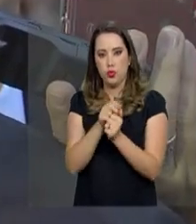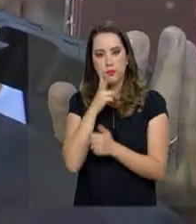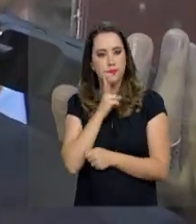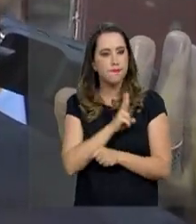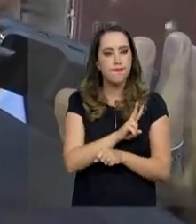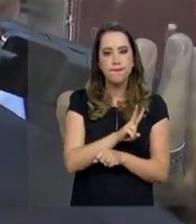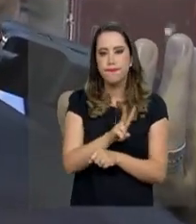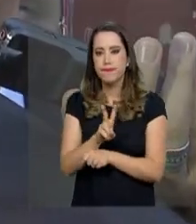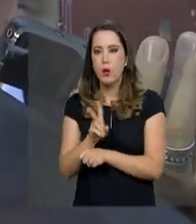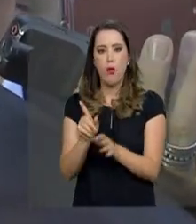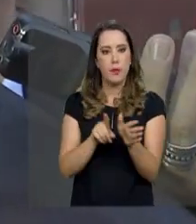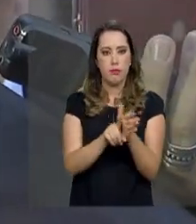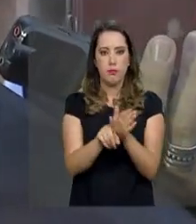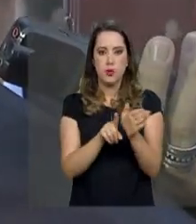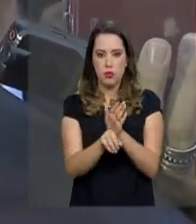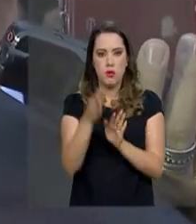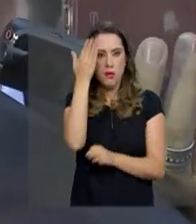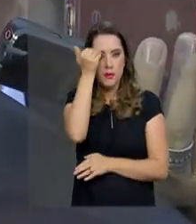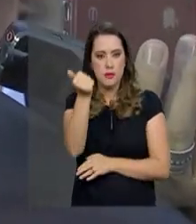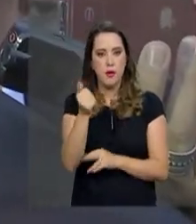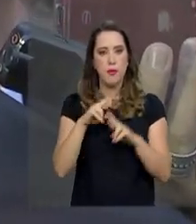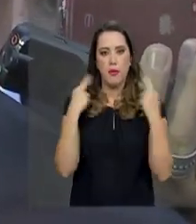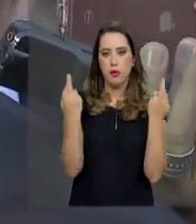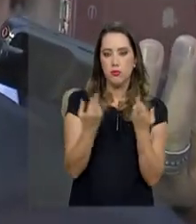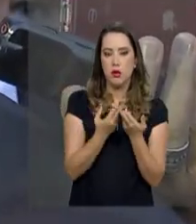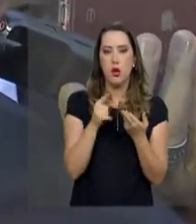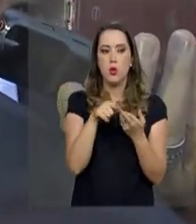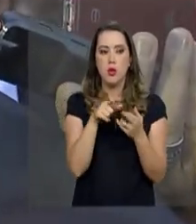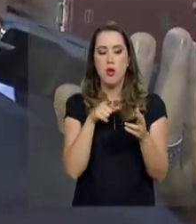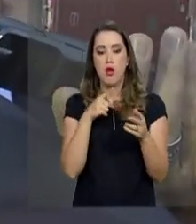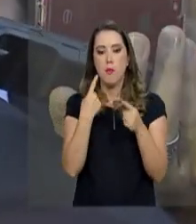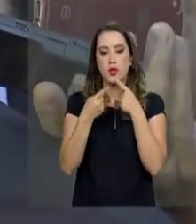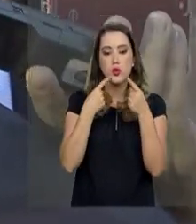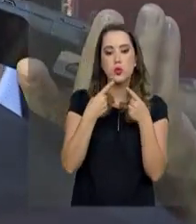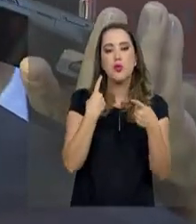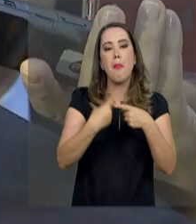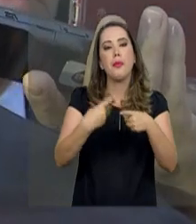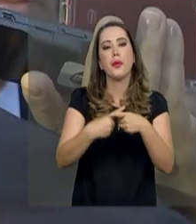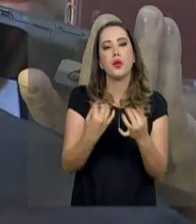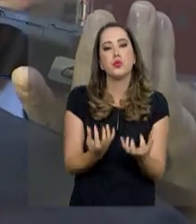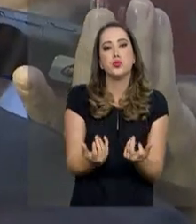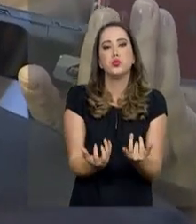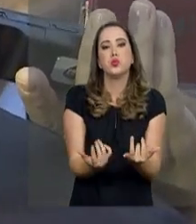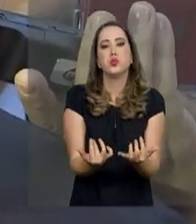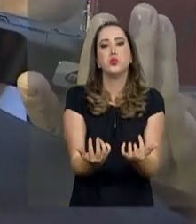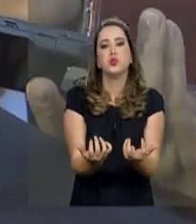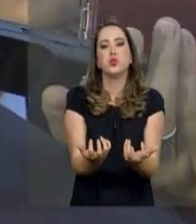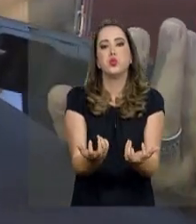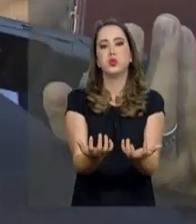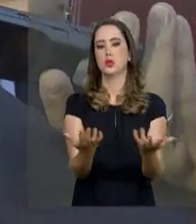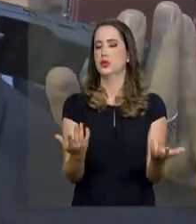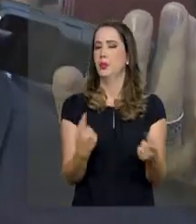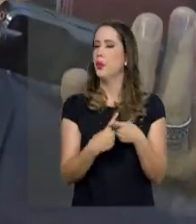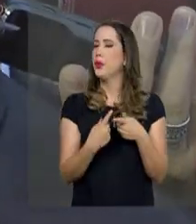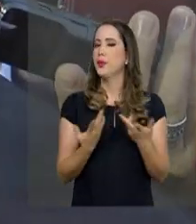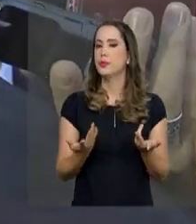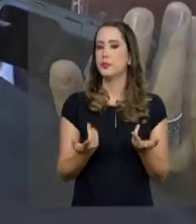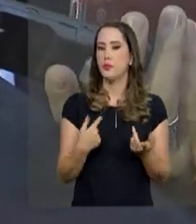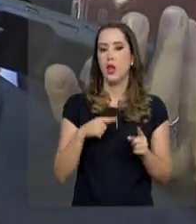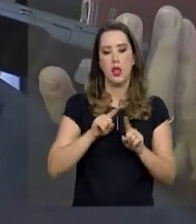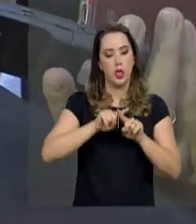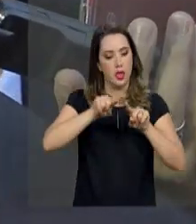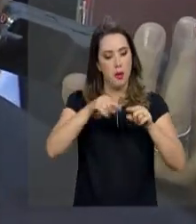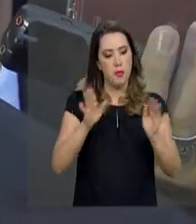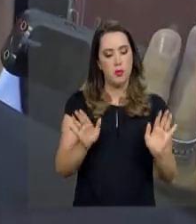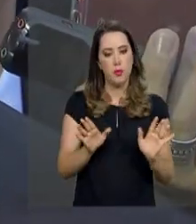participou conosco dessa reunião. Respeitados esse processo, nós emergencialmente temos ações importantes de